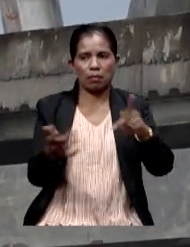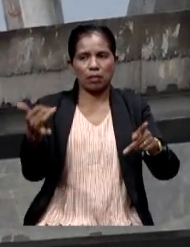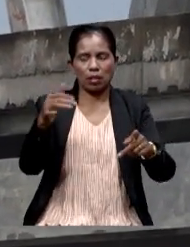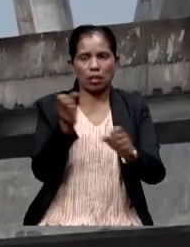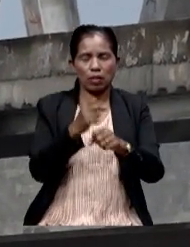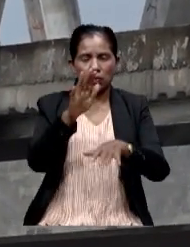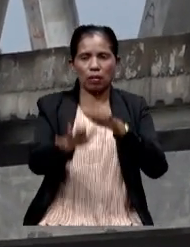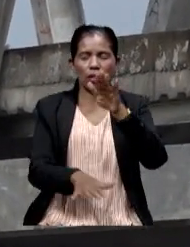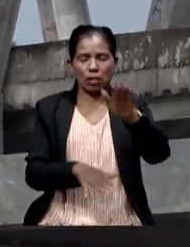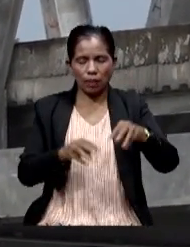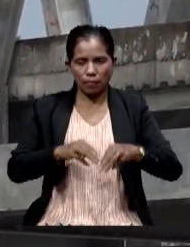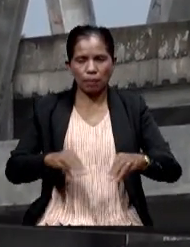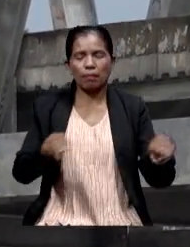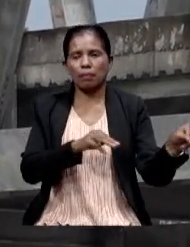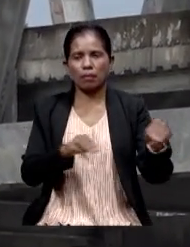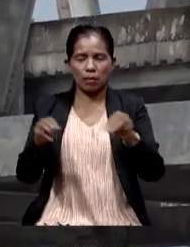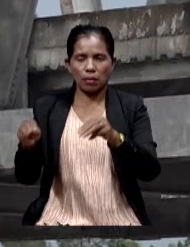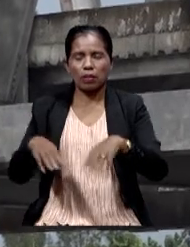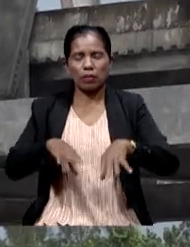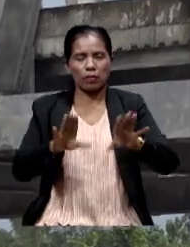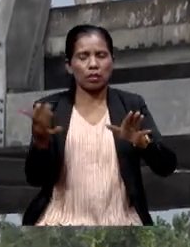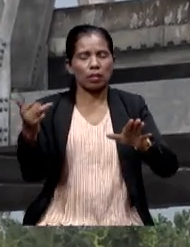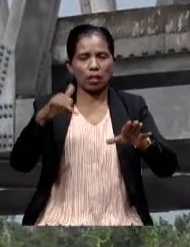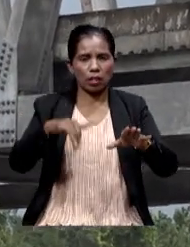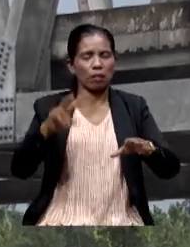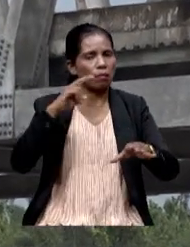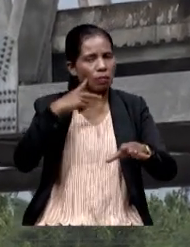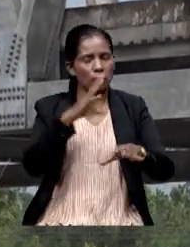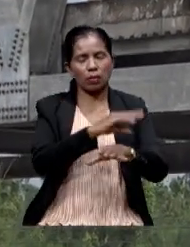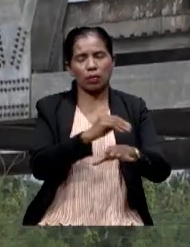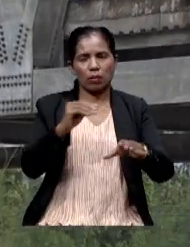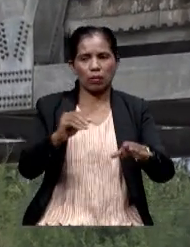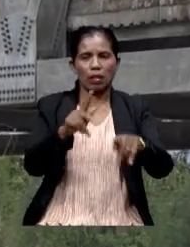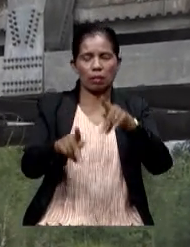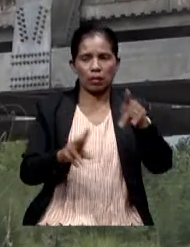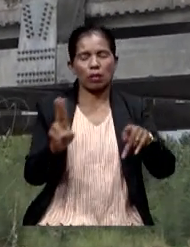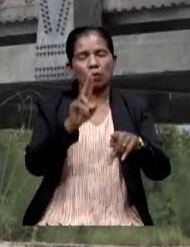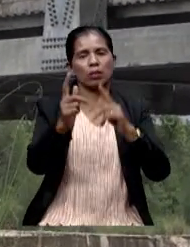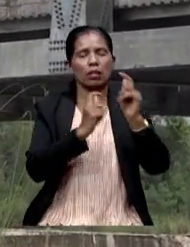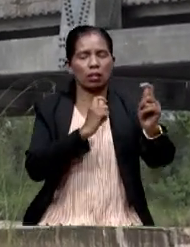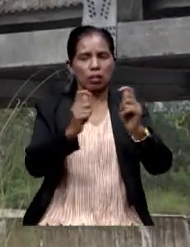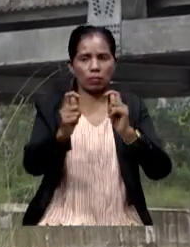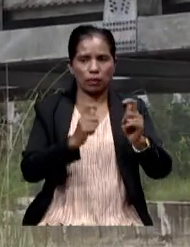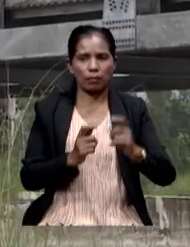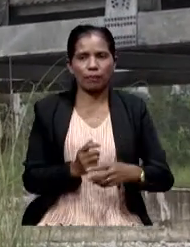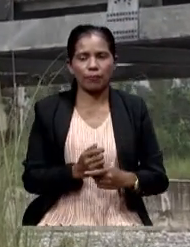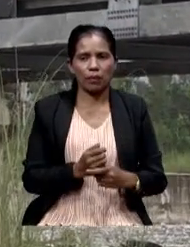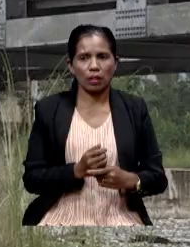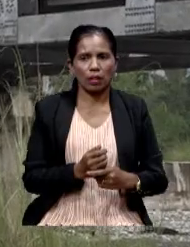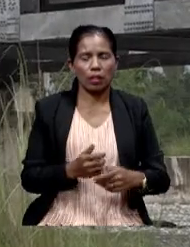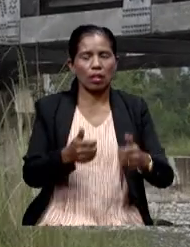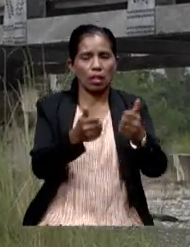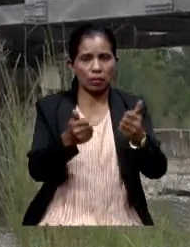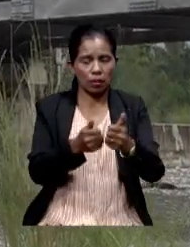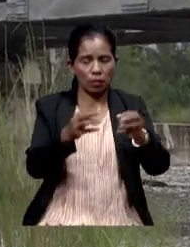hala movimento ba mai, hori fa ansira ne produto local, liu liu comunidade sira ne be usa transporte. Administrador posto administrativo